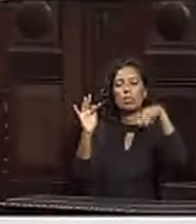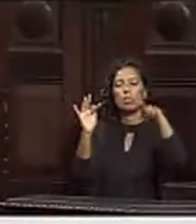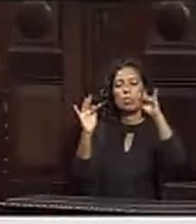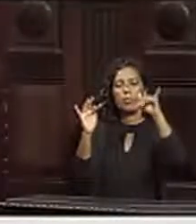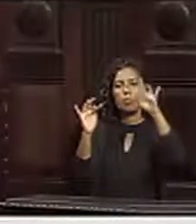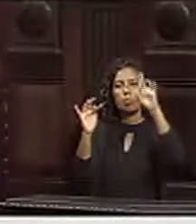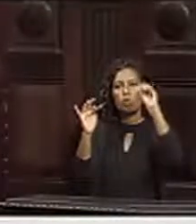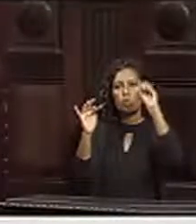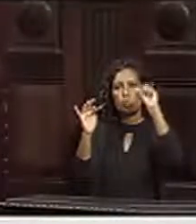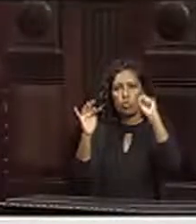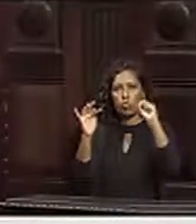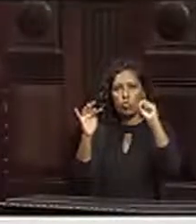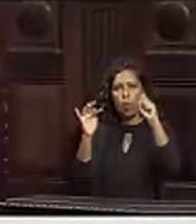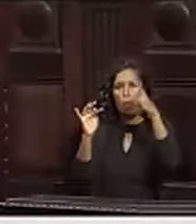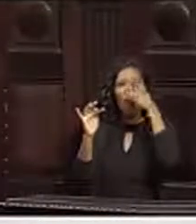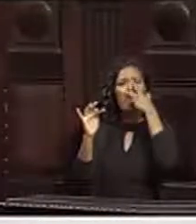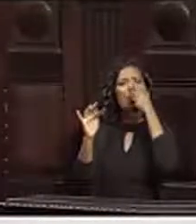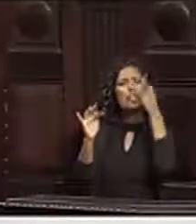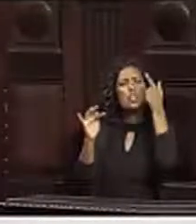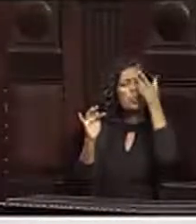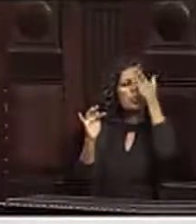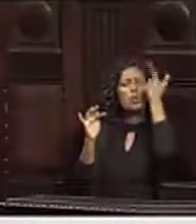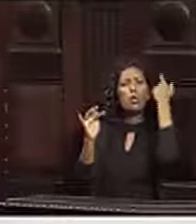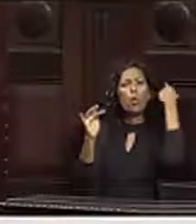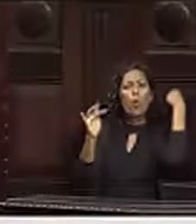criminalizaram e agora